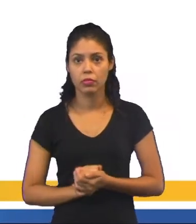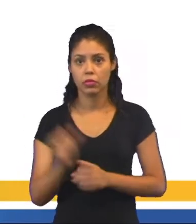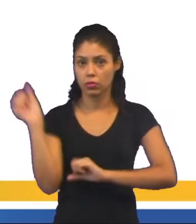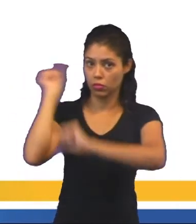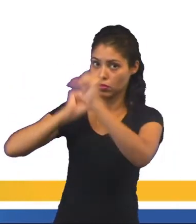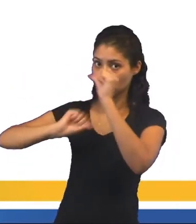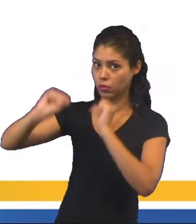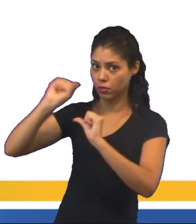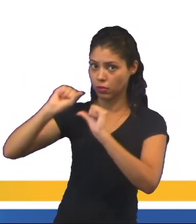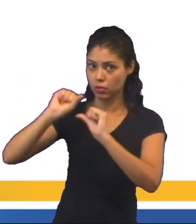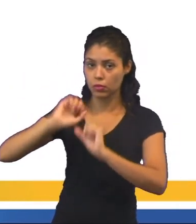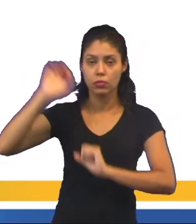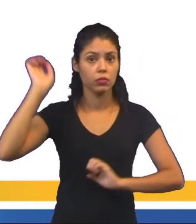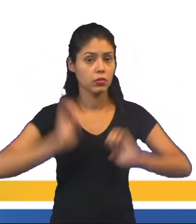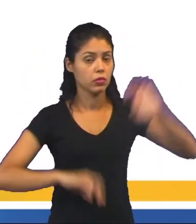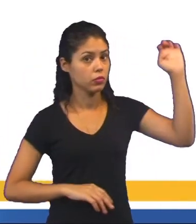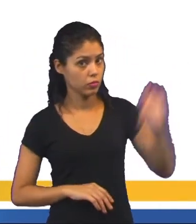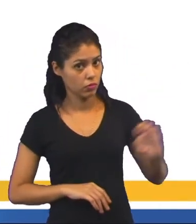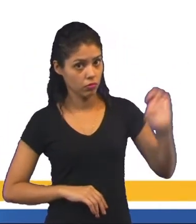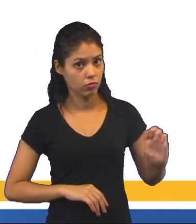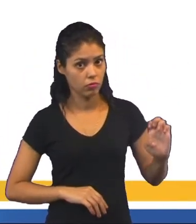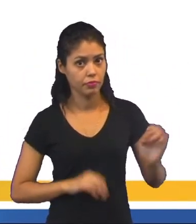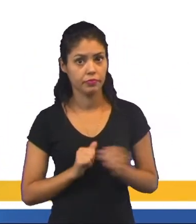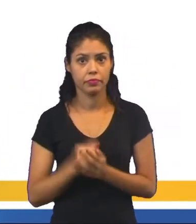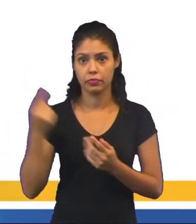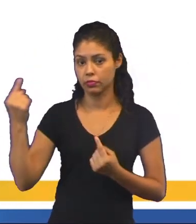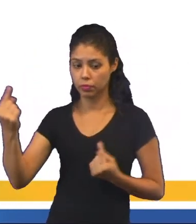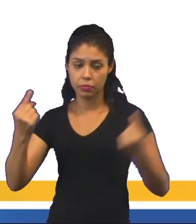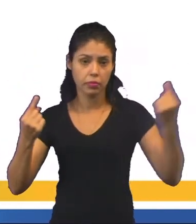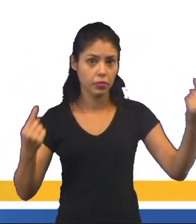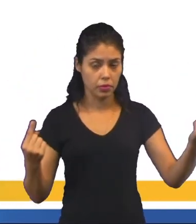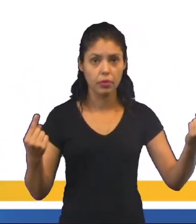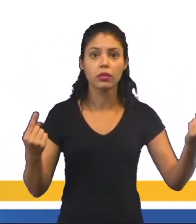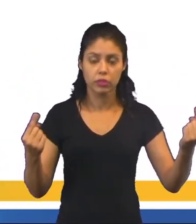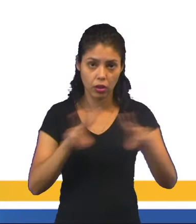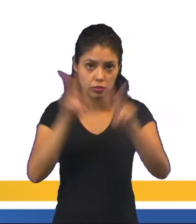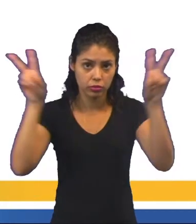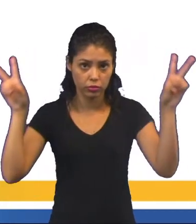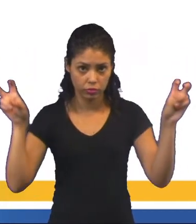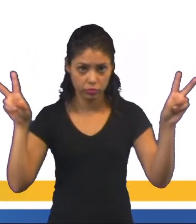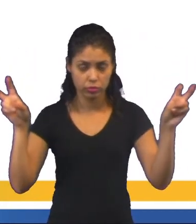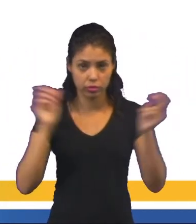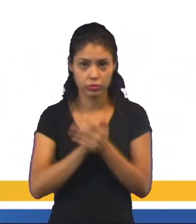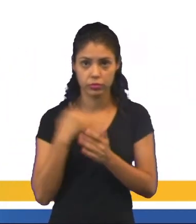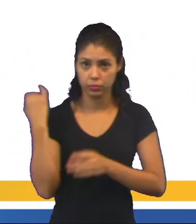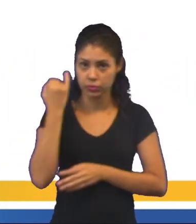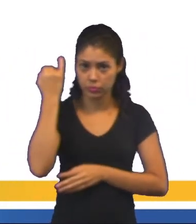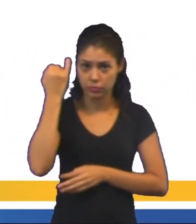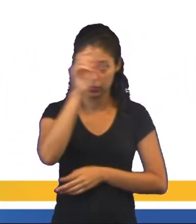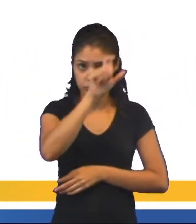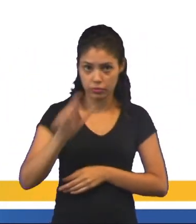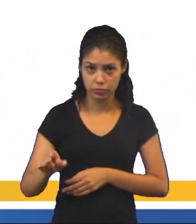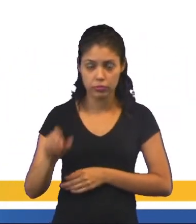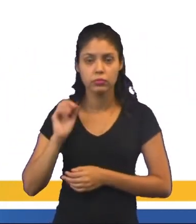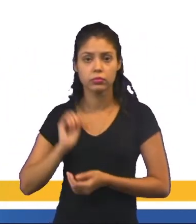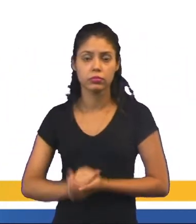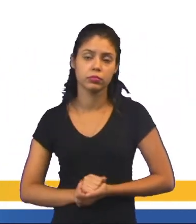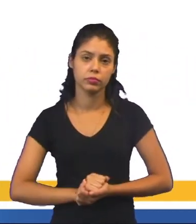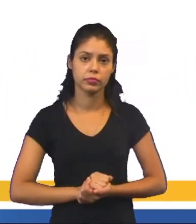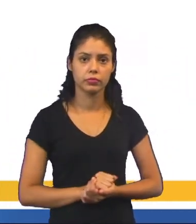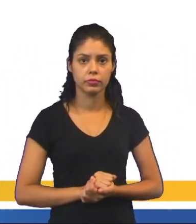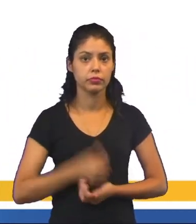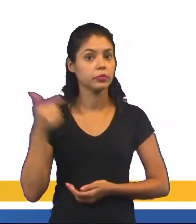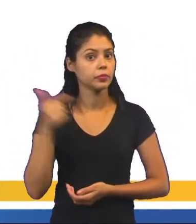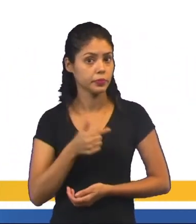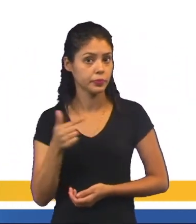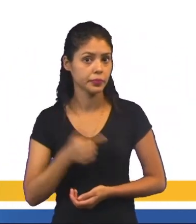o inverso, para o lado esquerdo. Entre o produto dos termos da diagonal principal e os termos da